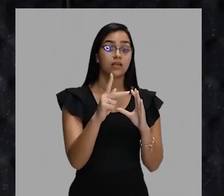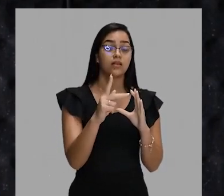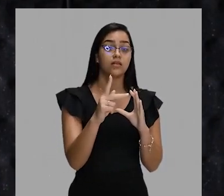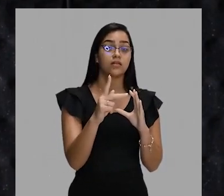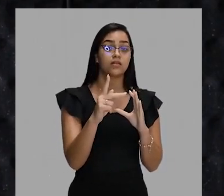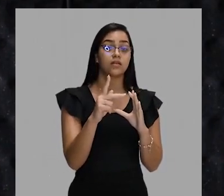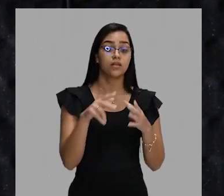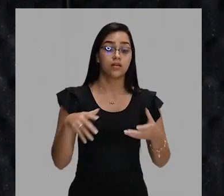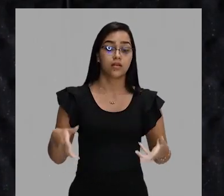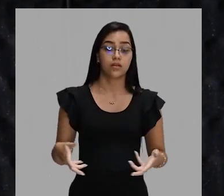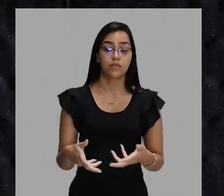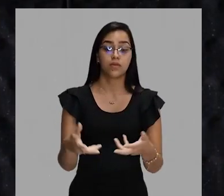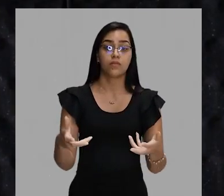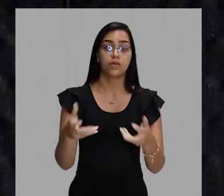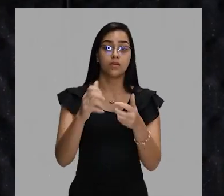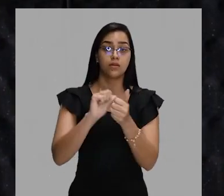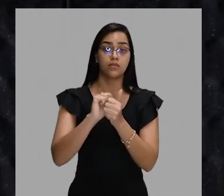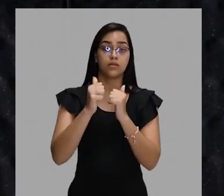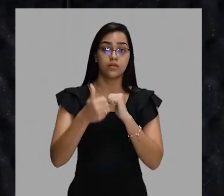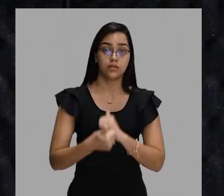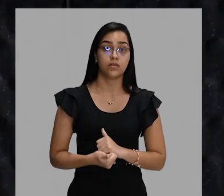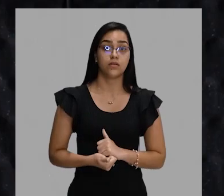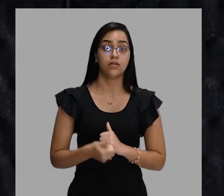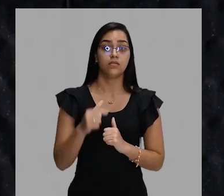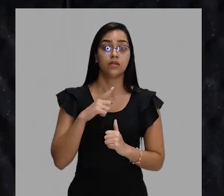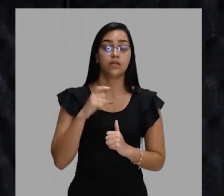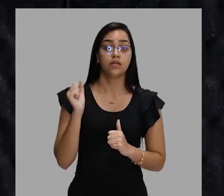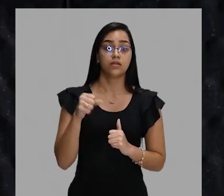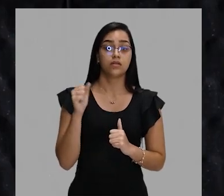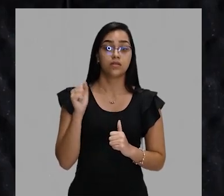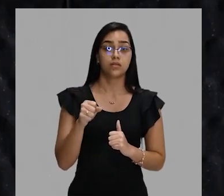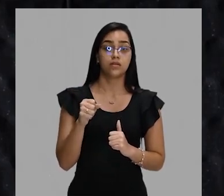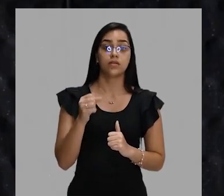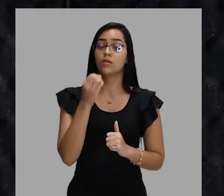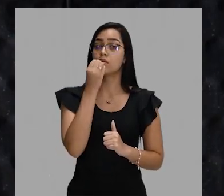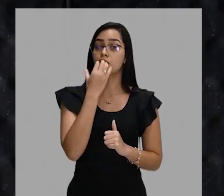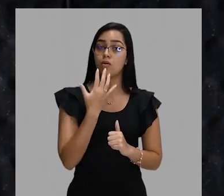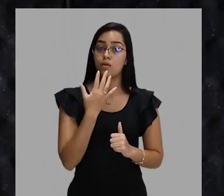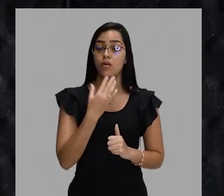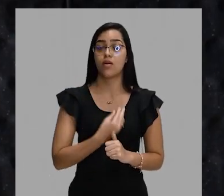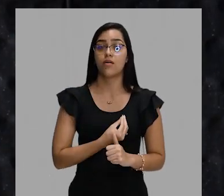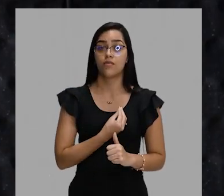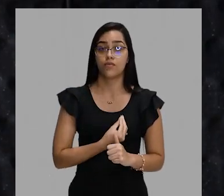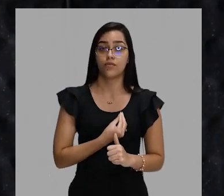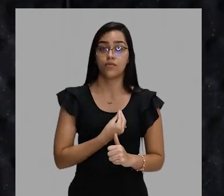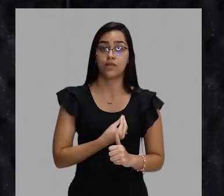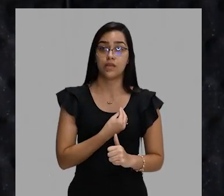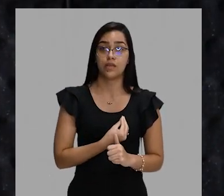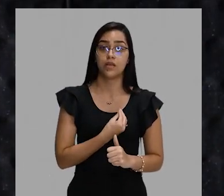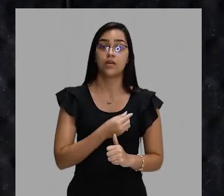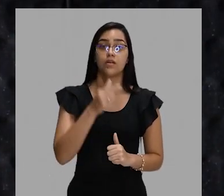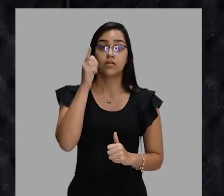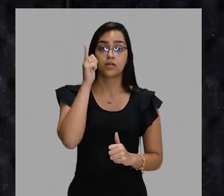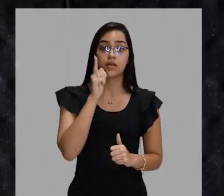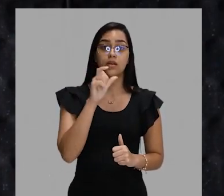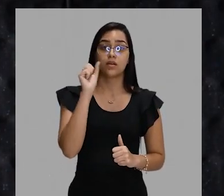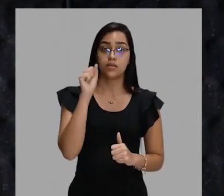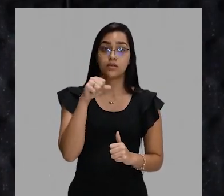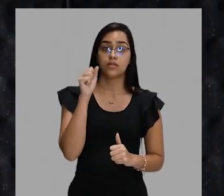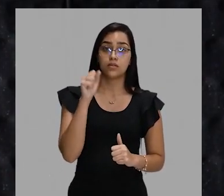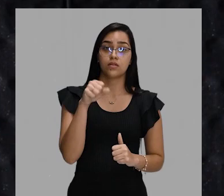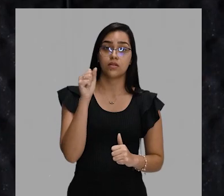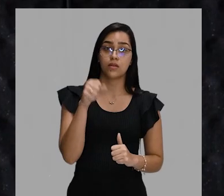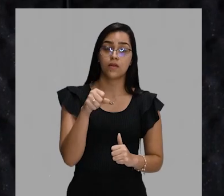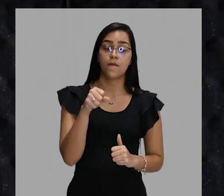biológicas, que promovem a adaptabilidade, que tornam eles aptos a sobreviver no ambiente, eles conseguem